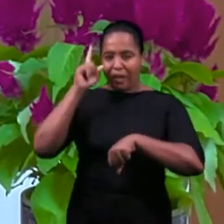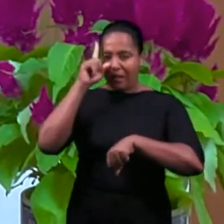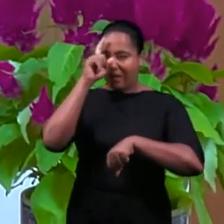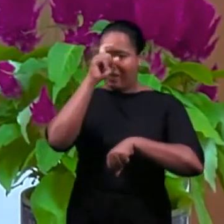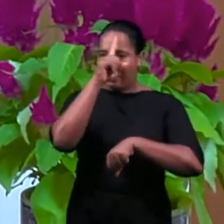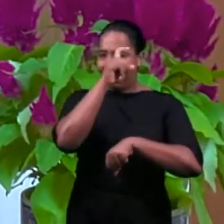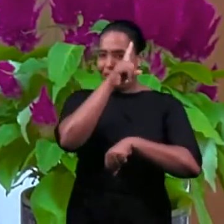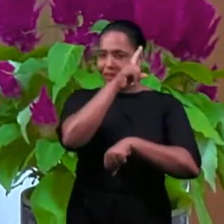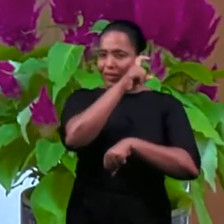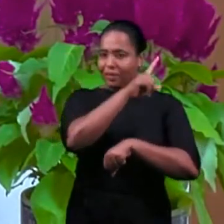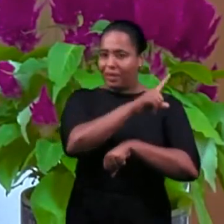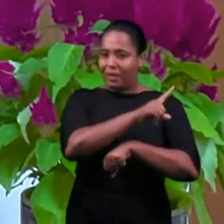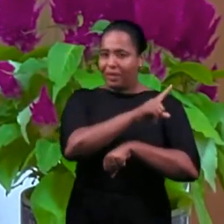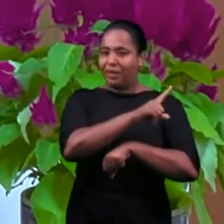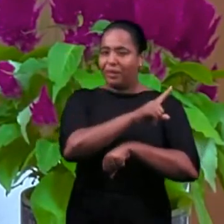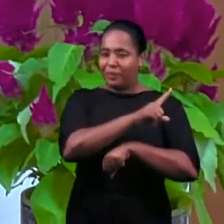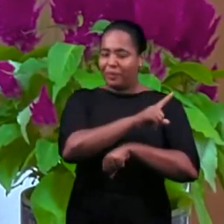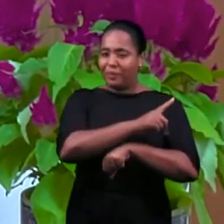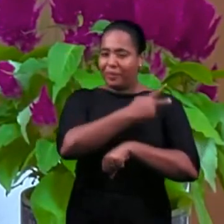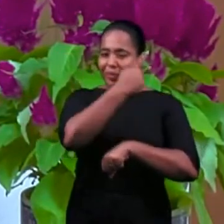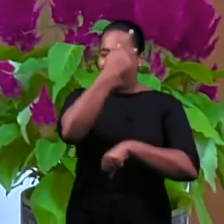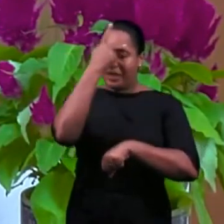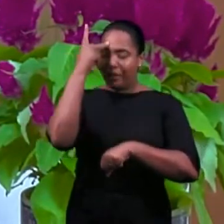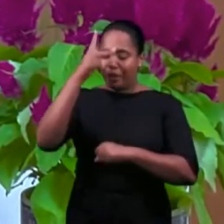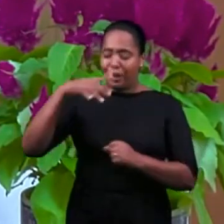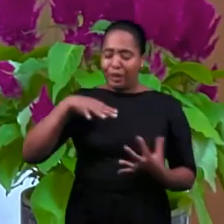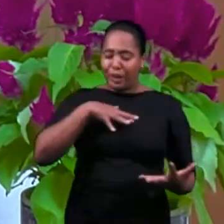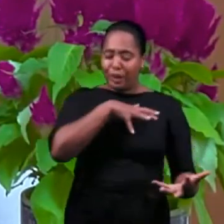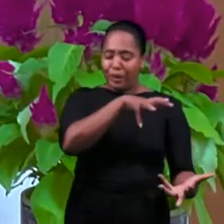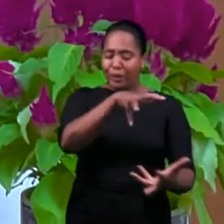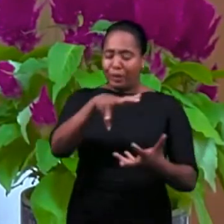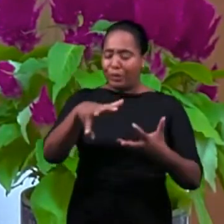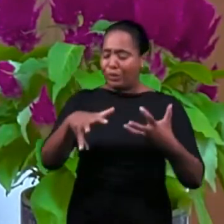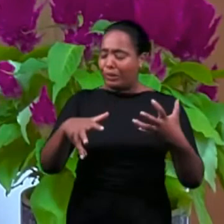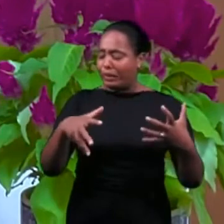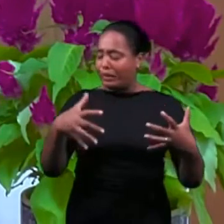o mundo vive em confusão.